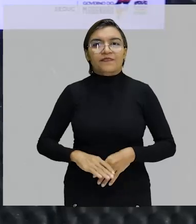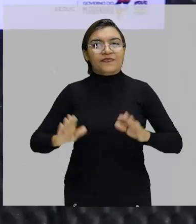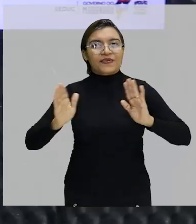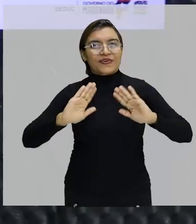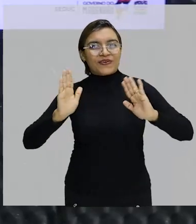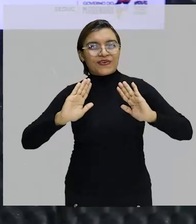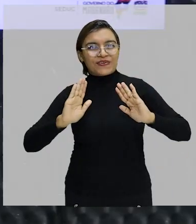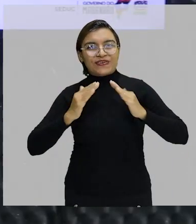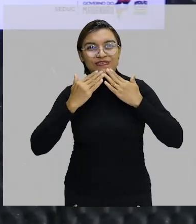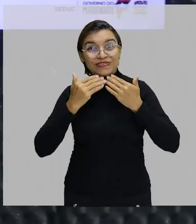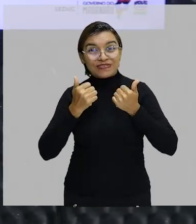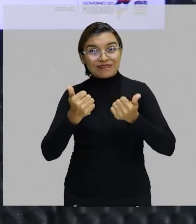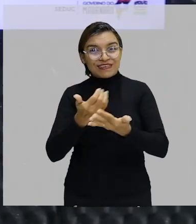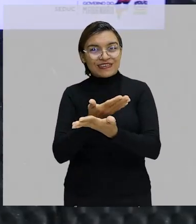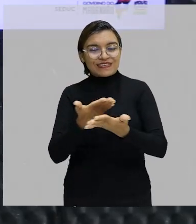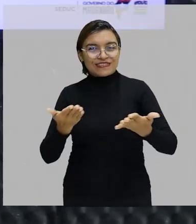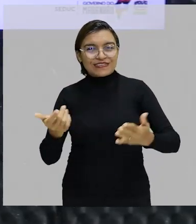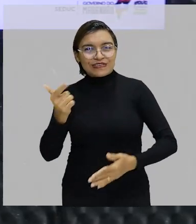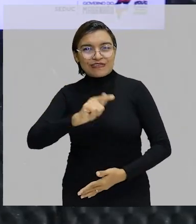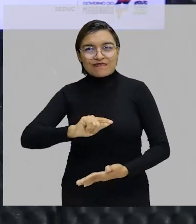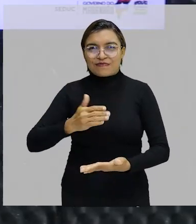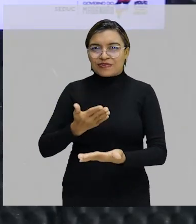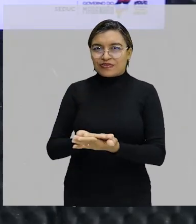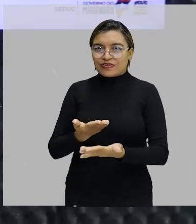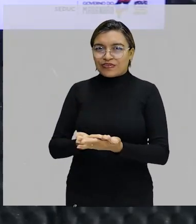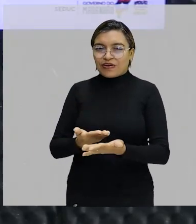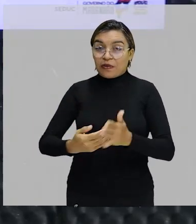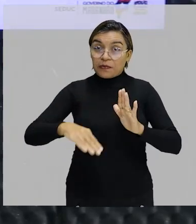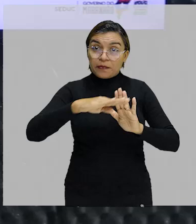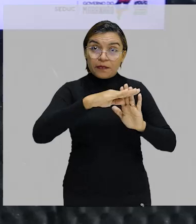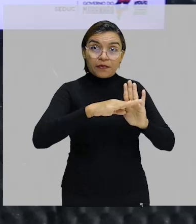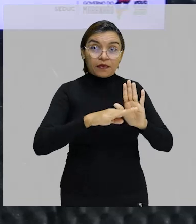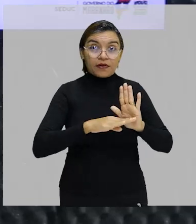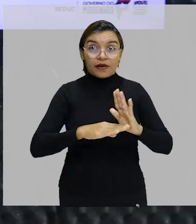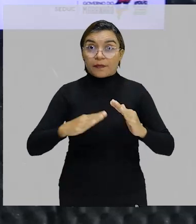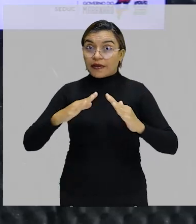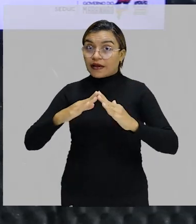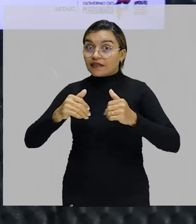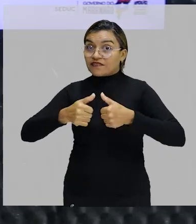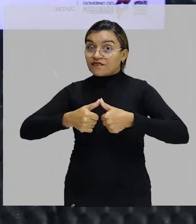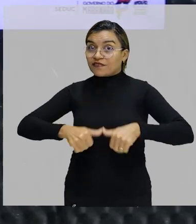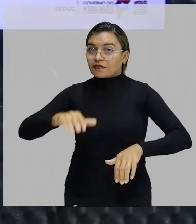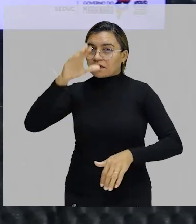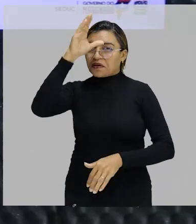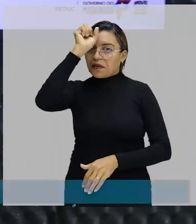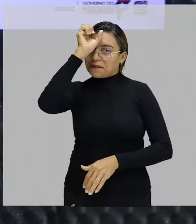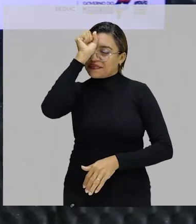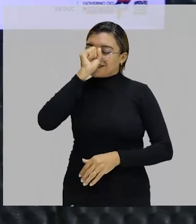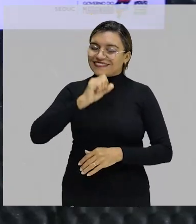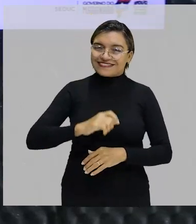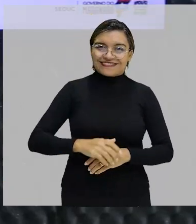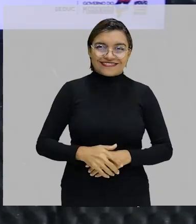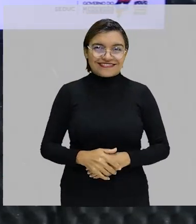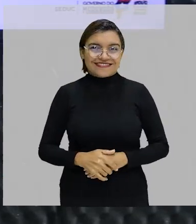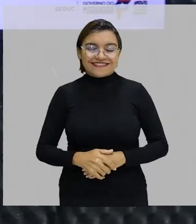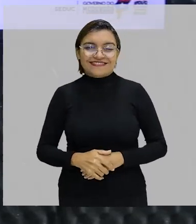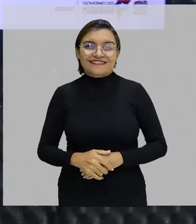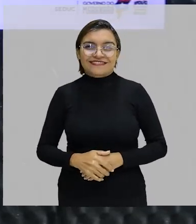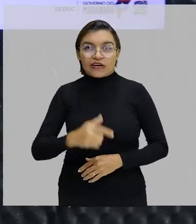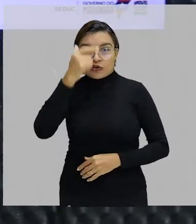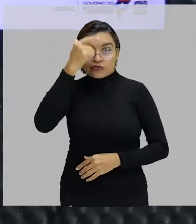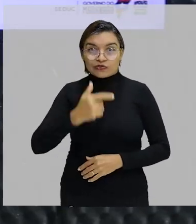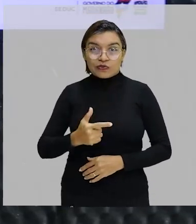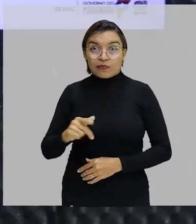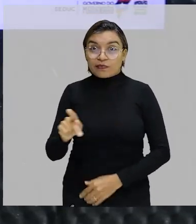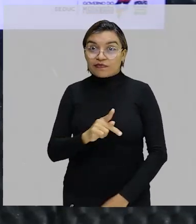Oi, chuchus, tudo bem com vocês? Mais uma aula do programa Fique em Casa Aprendendo. Eu sou a